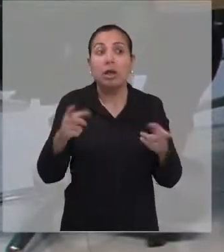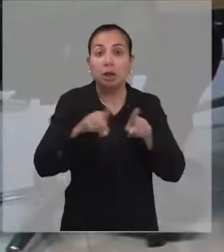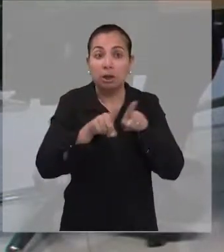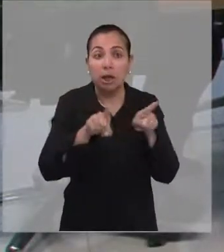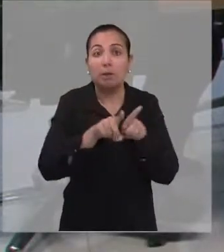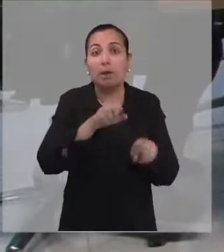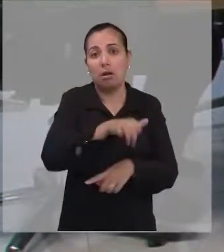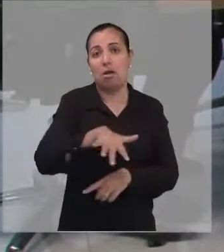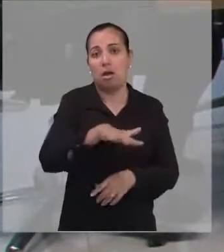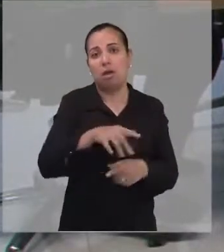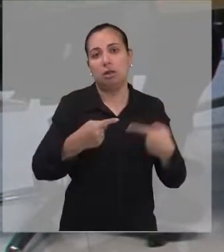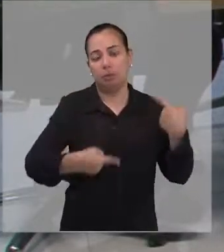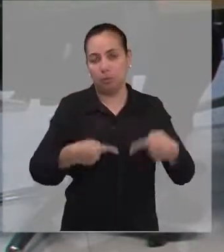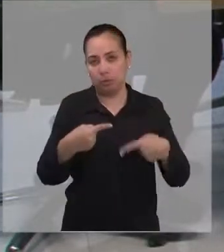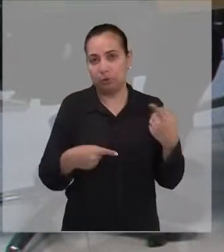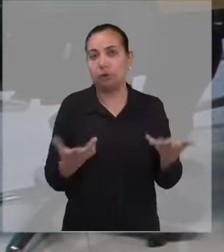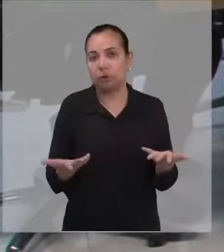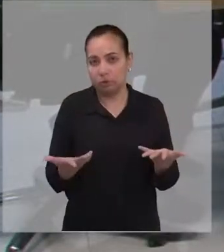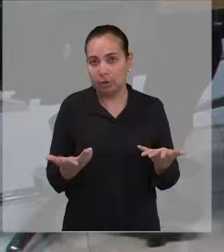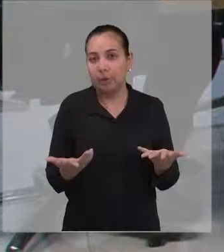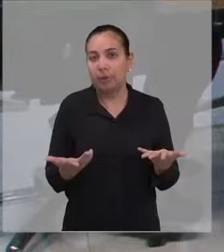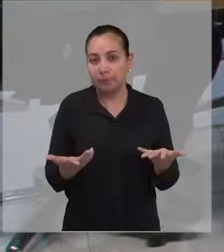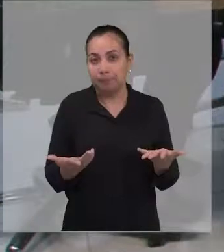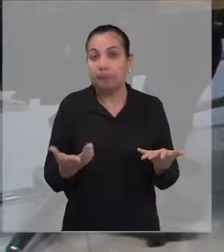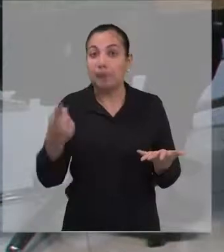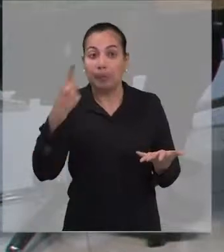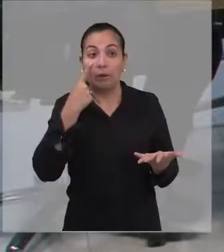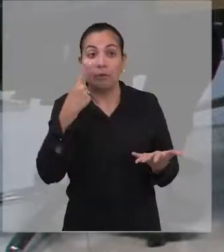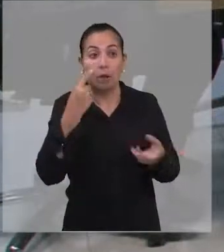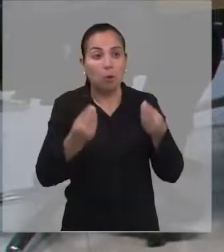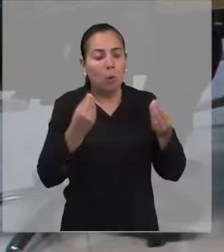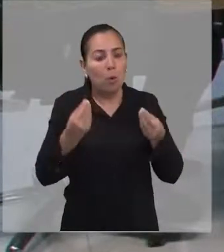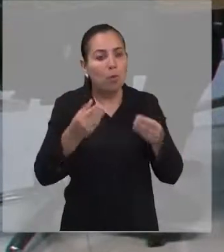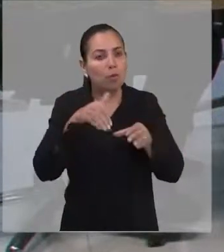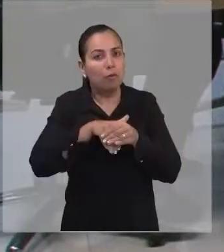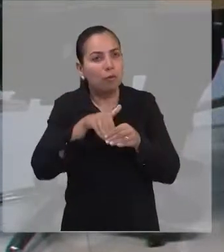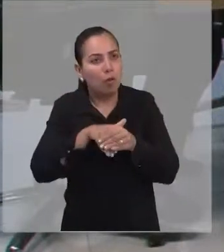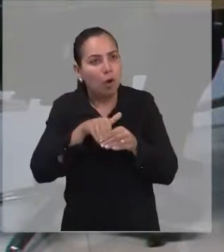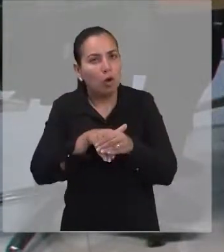tem a própria legitimidade do processo eleitoral e do resultado.